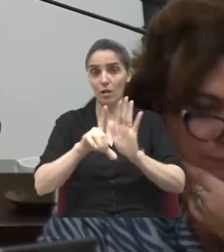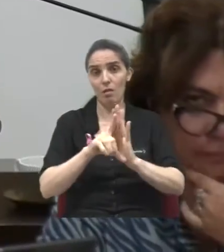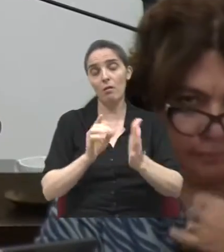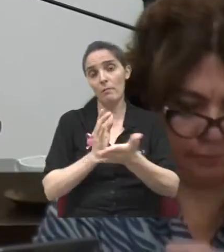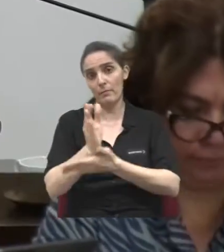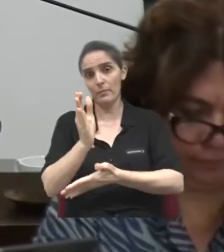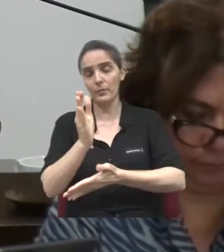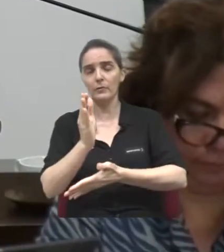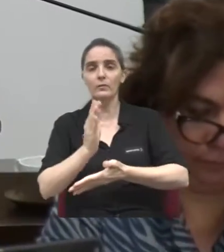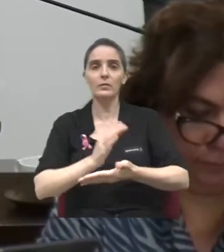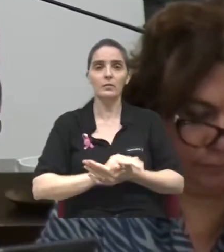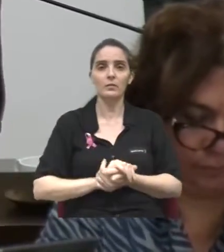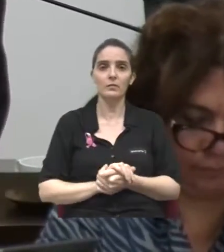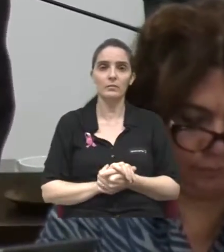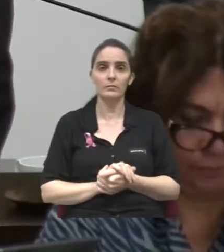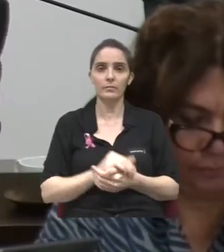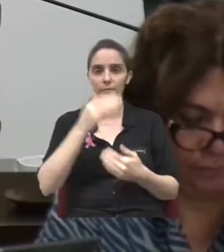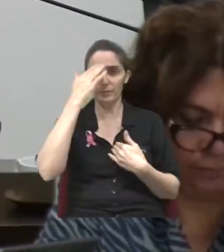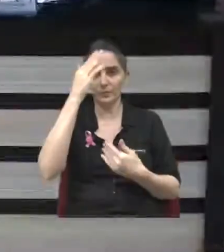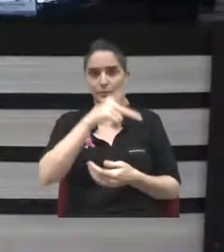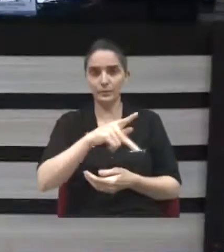casa. Obrigado, senhor presidente.